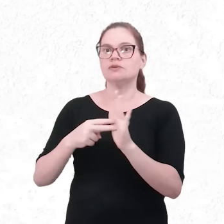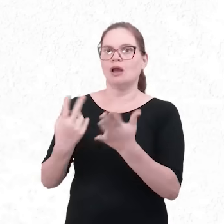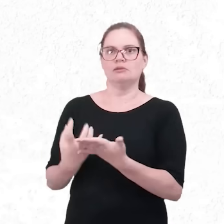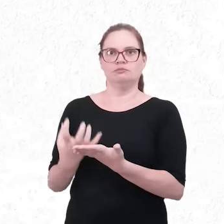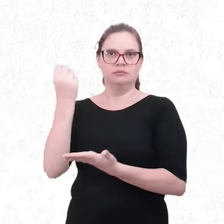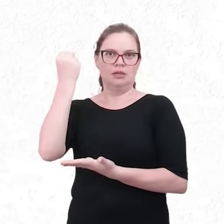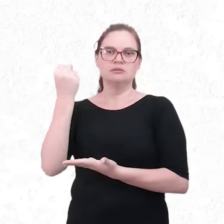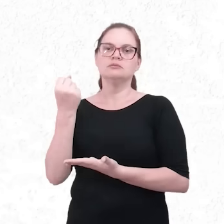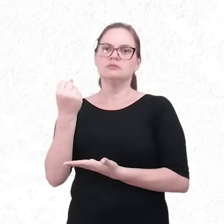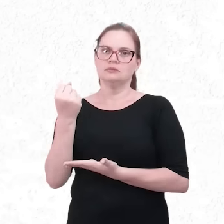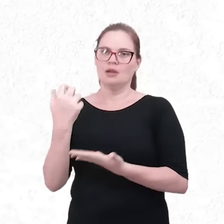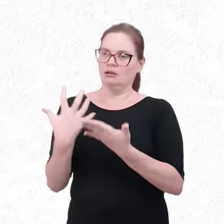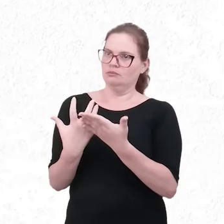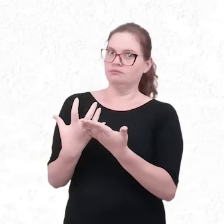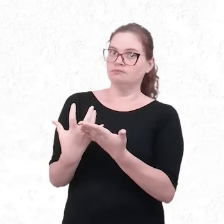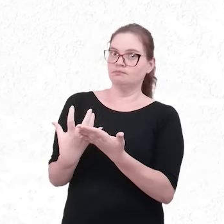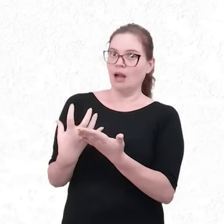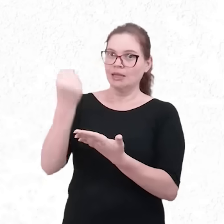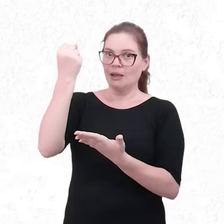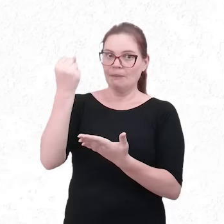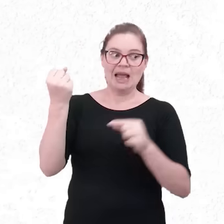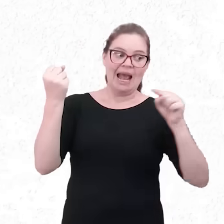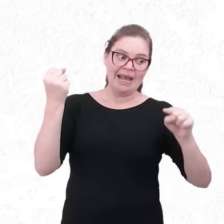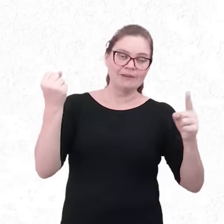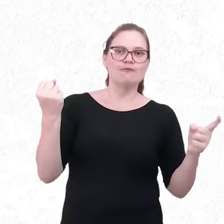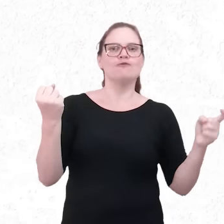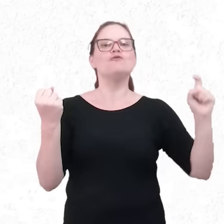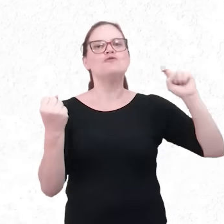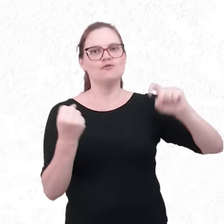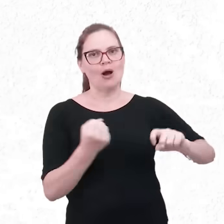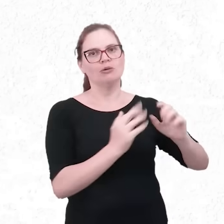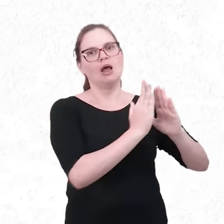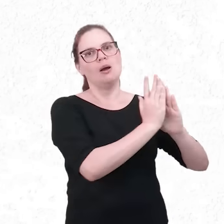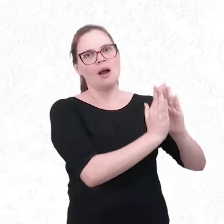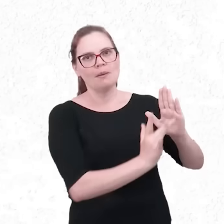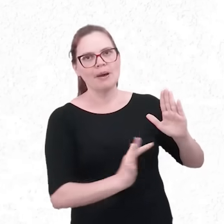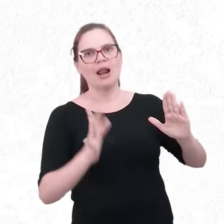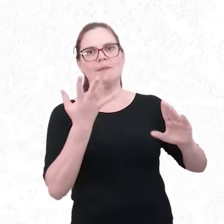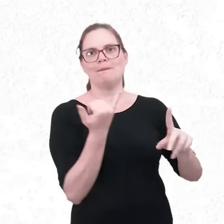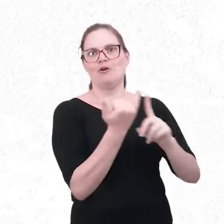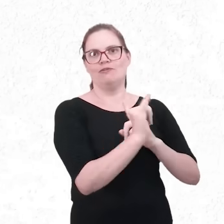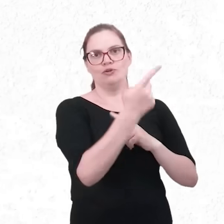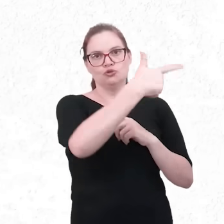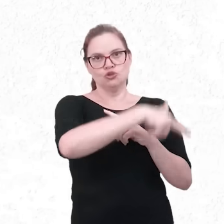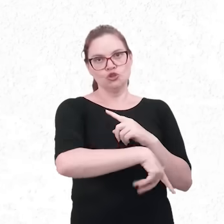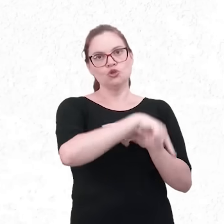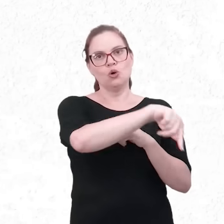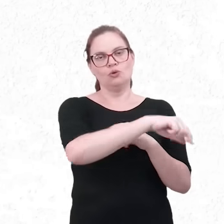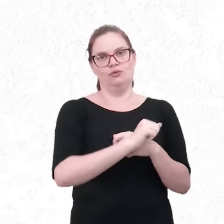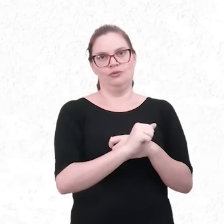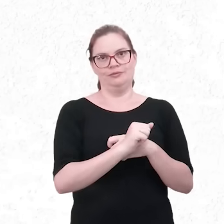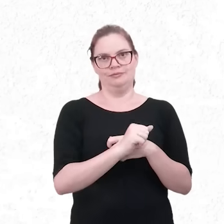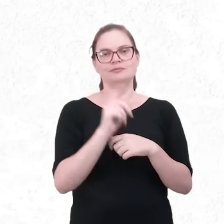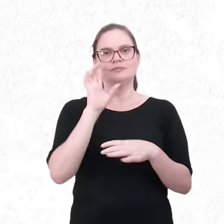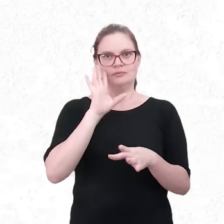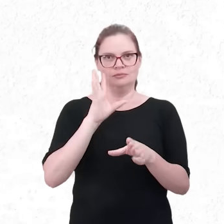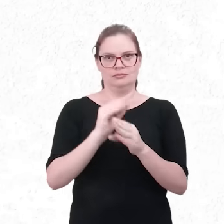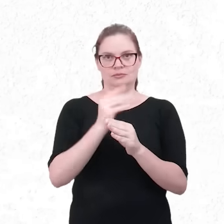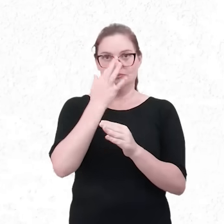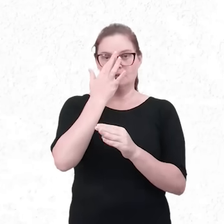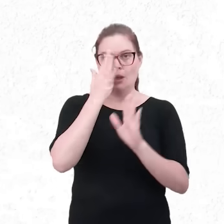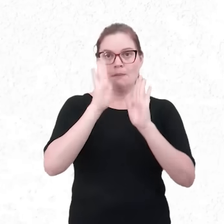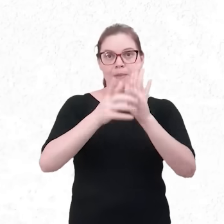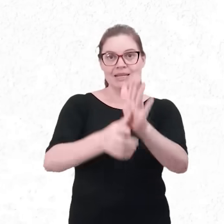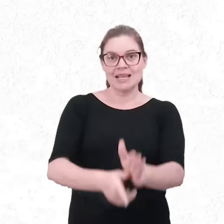arrebatada, Israel volta ao cenário profético. Antes, porém, quando Israel começa a voltar para a terra, a figueira